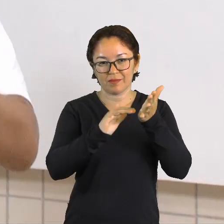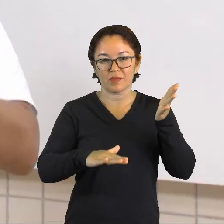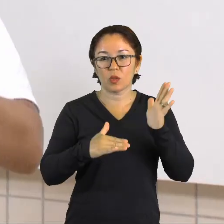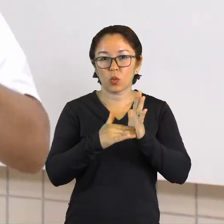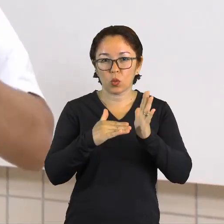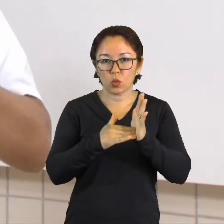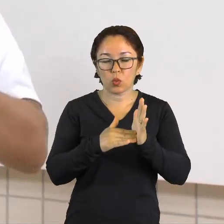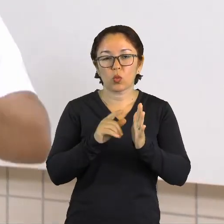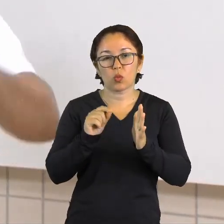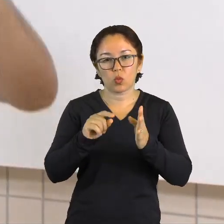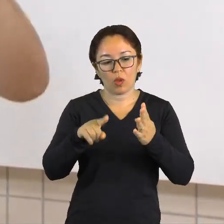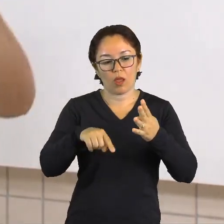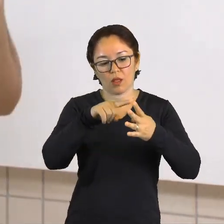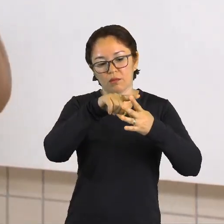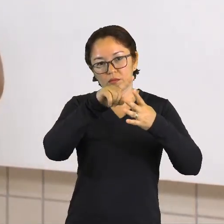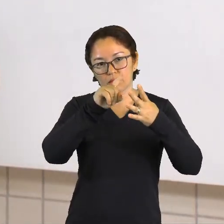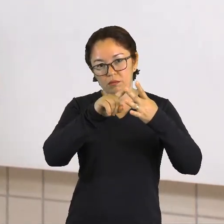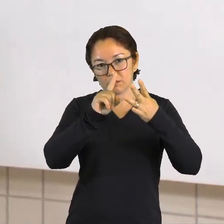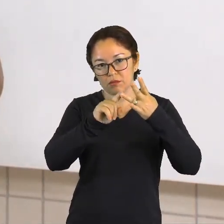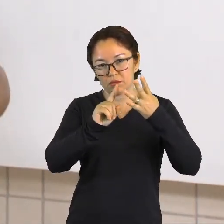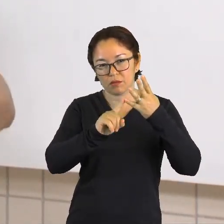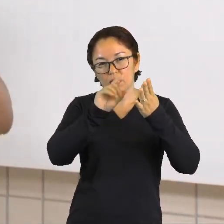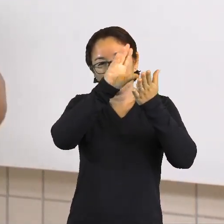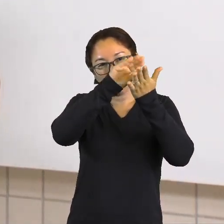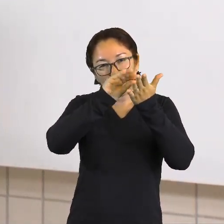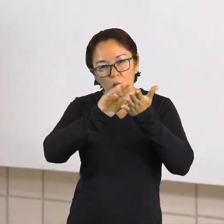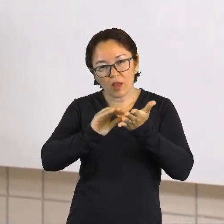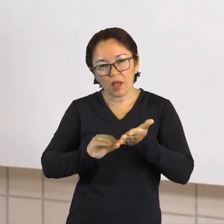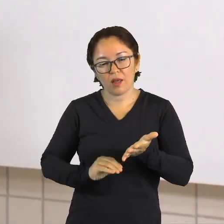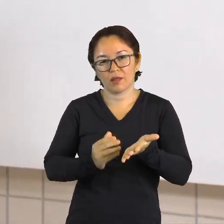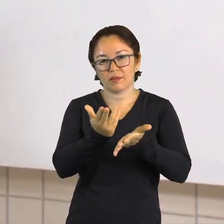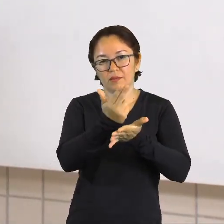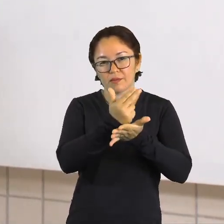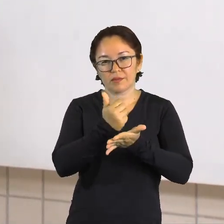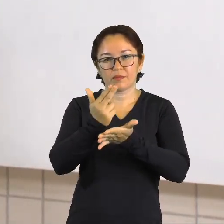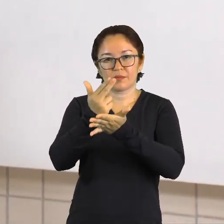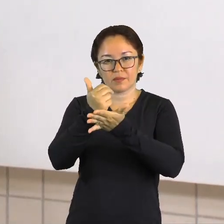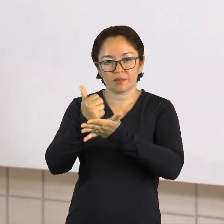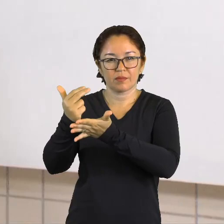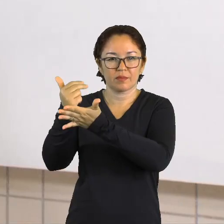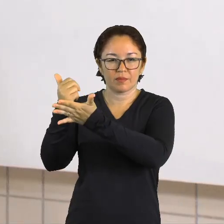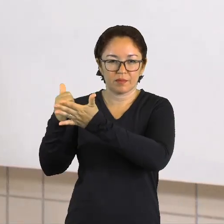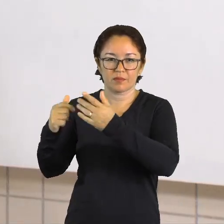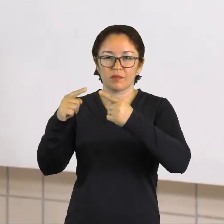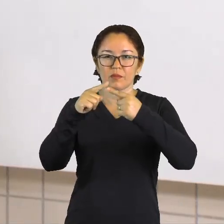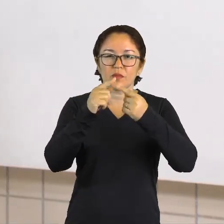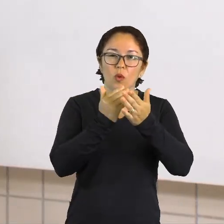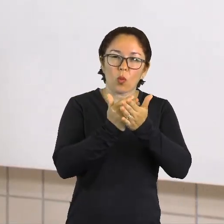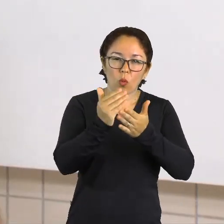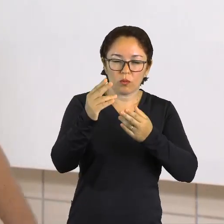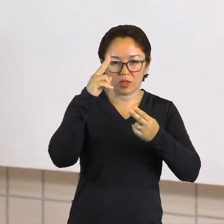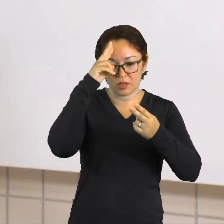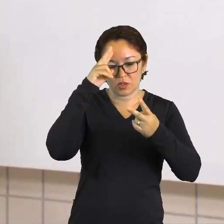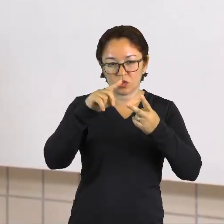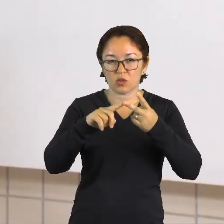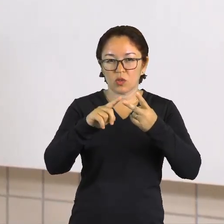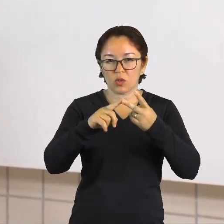forma de desenho, ilustrar a apresentação da história, o conflito, o clímax e o